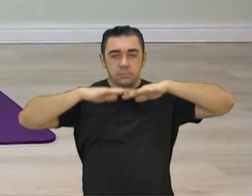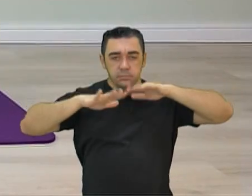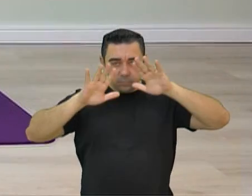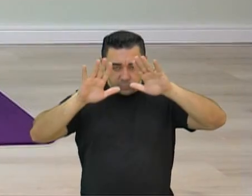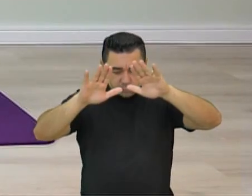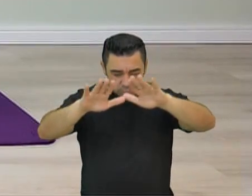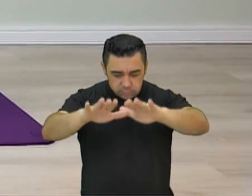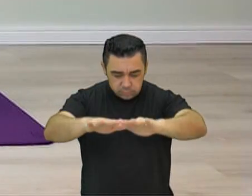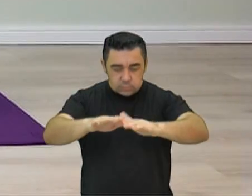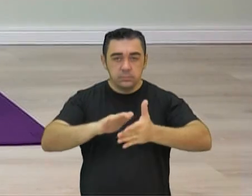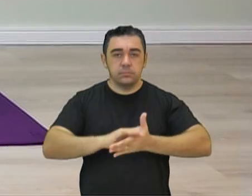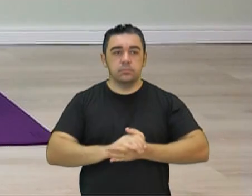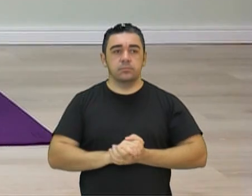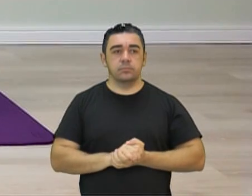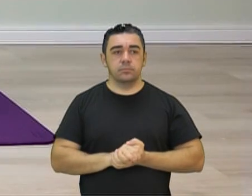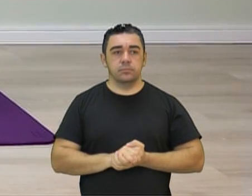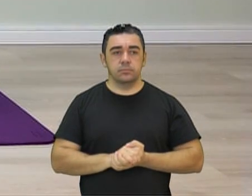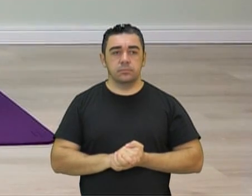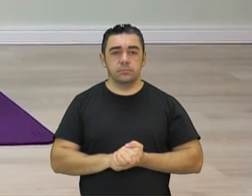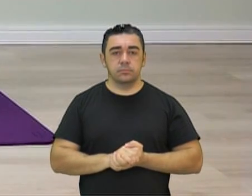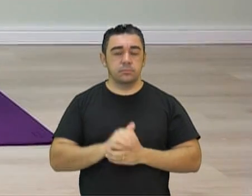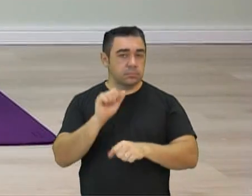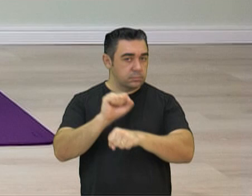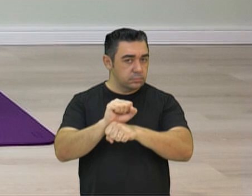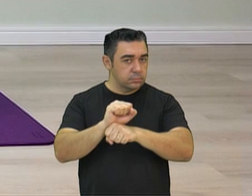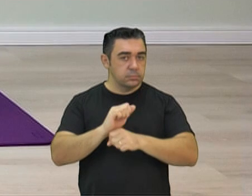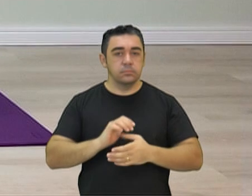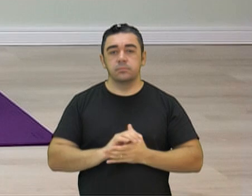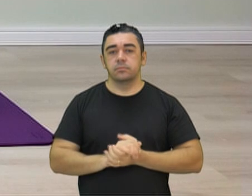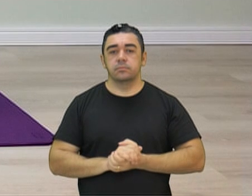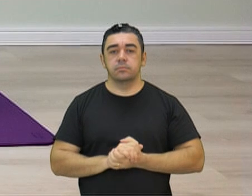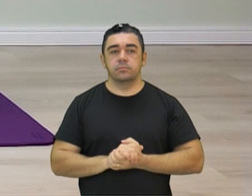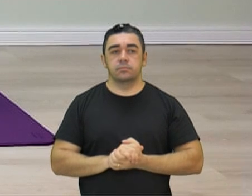frente. E fica.